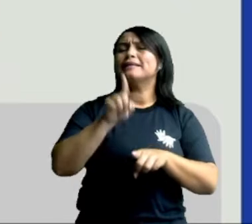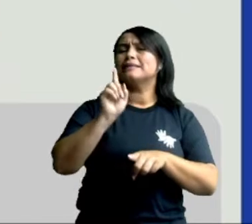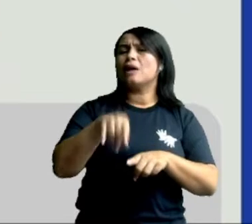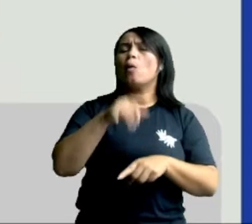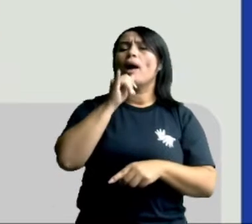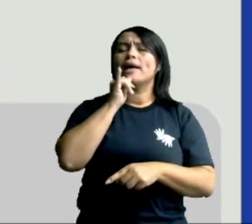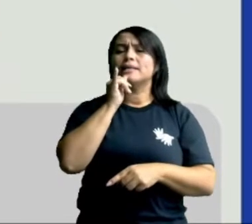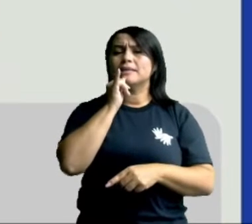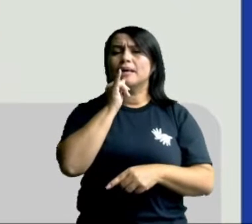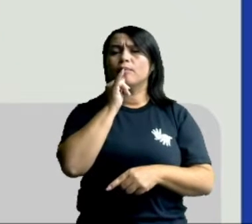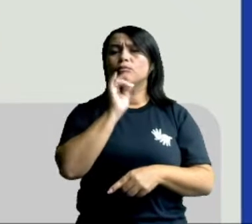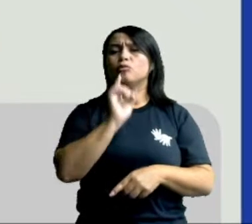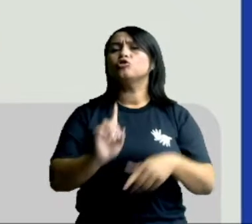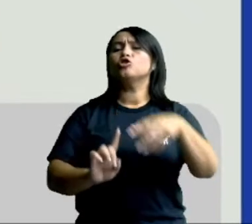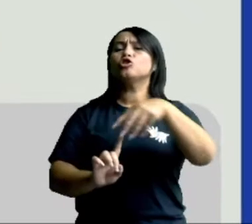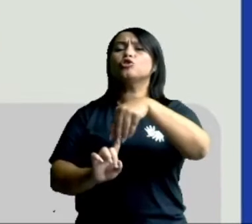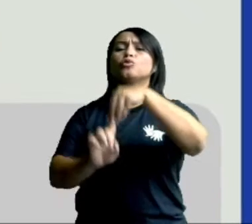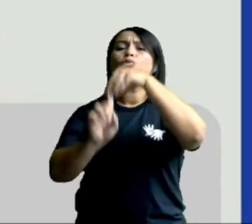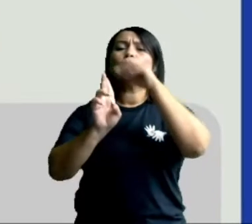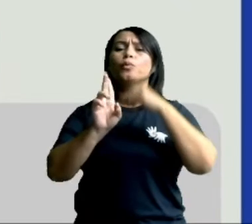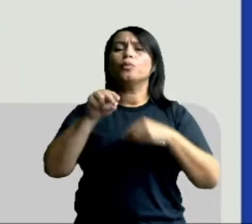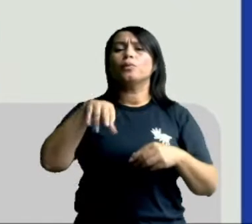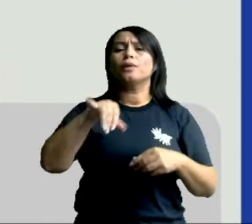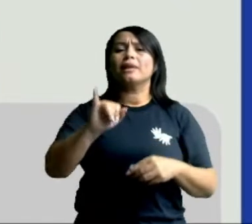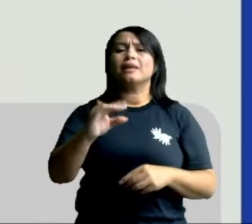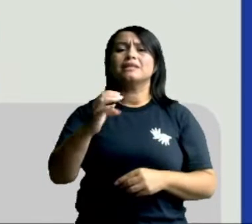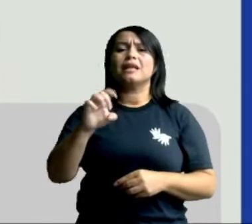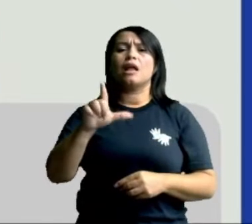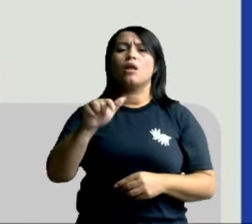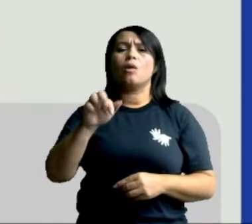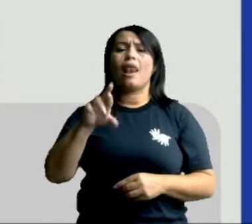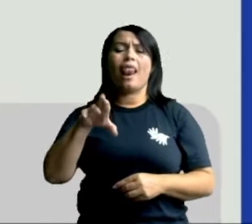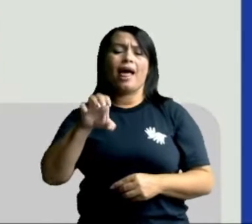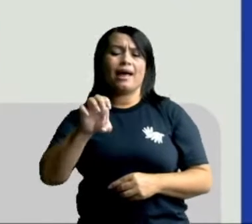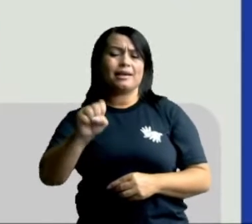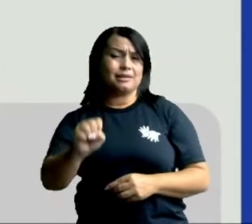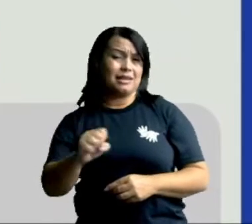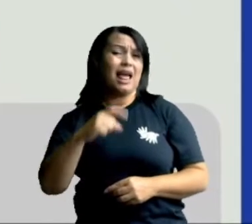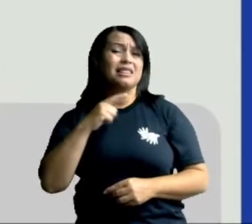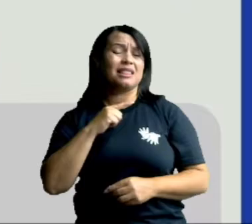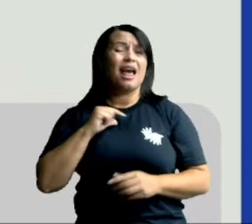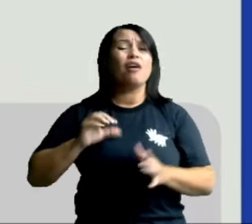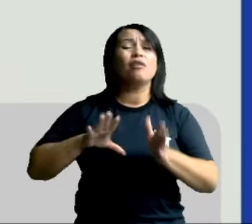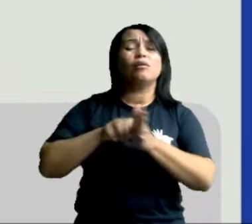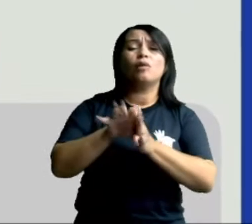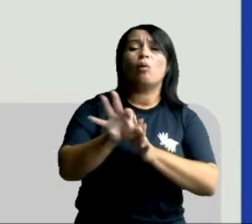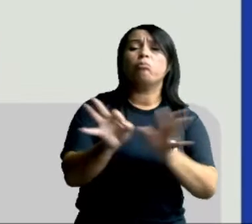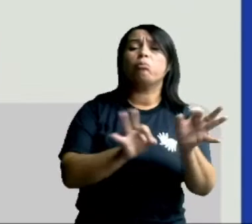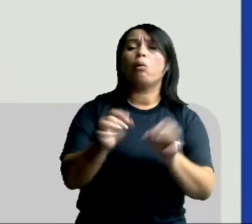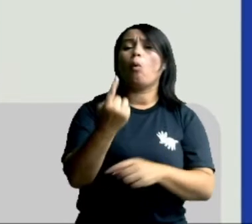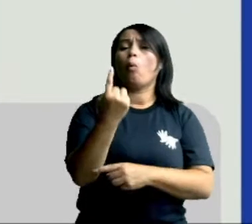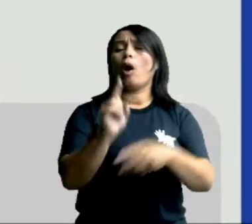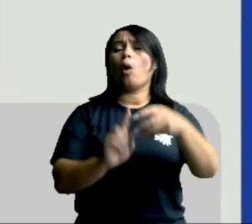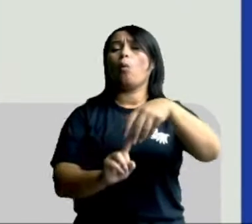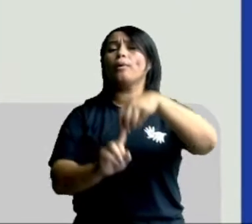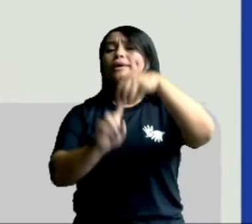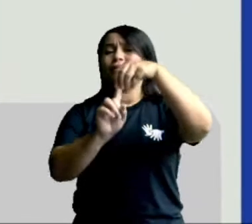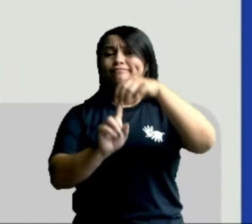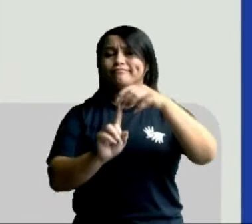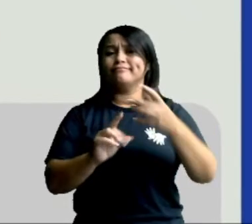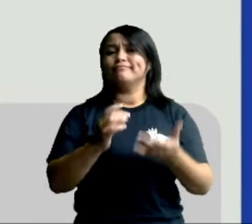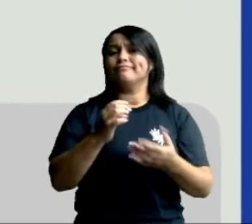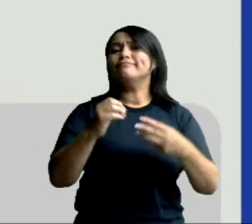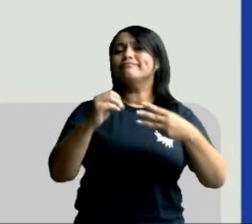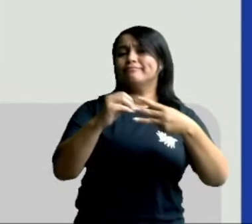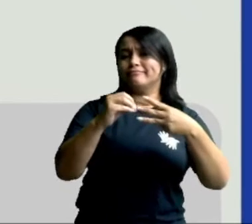seres unicelulares, tá certo? As bactérias são formadas por uma única célula, por isso que nós